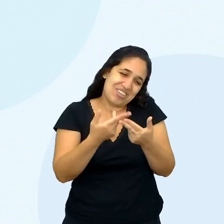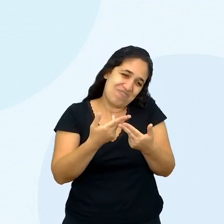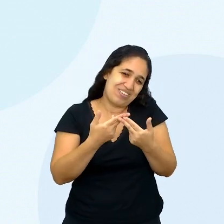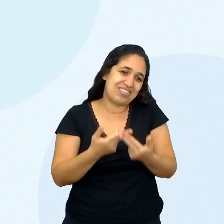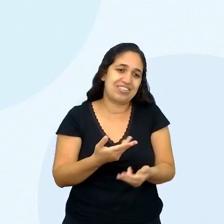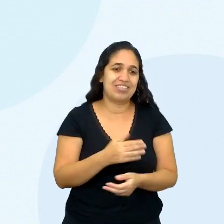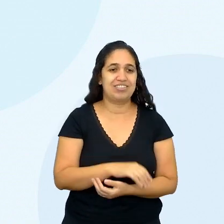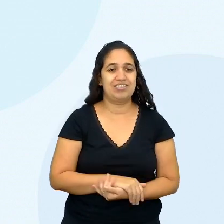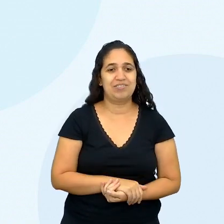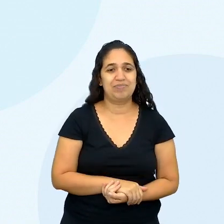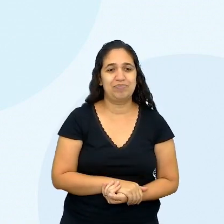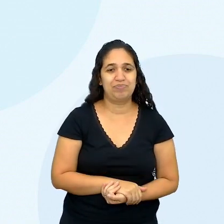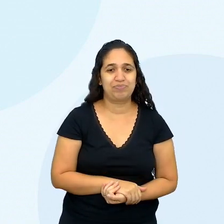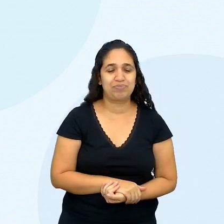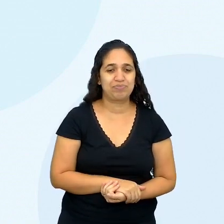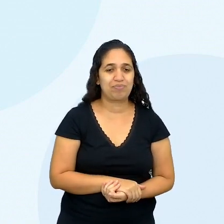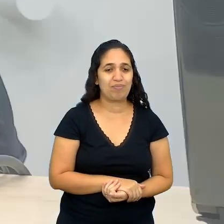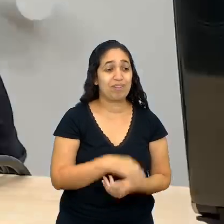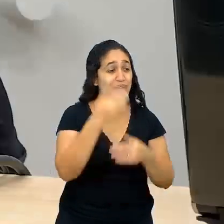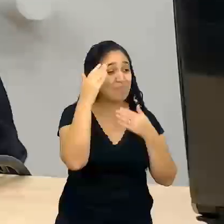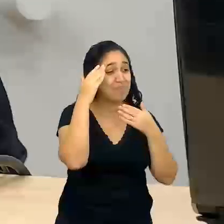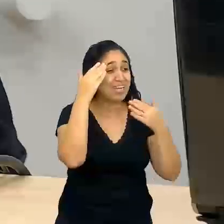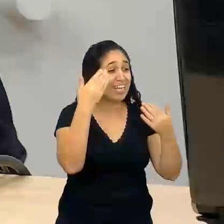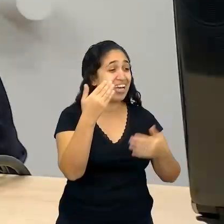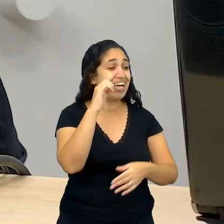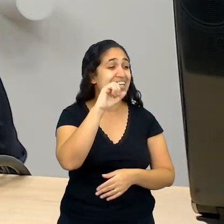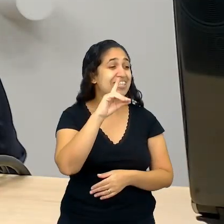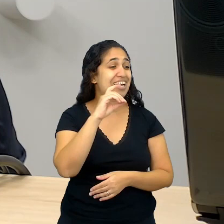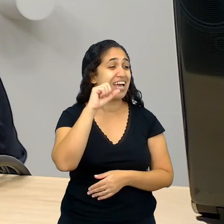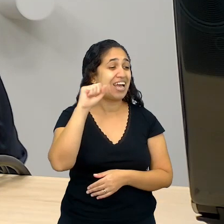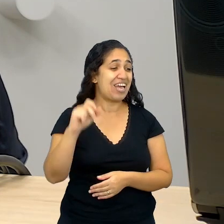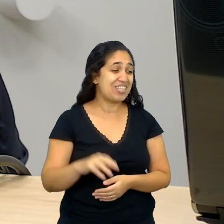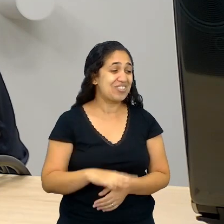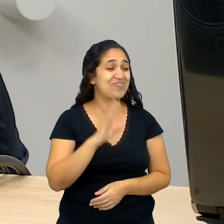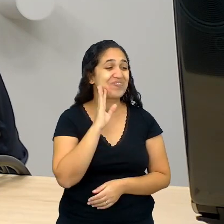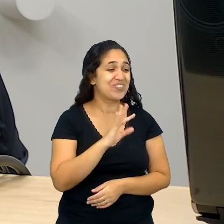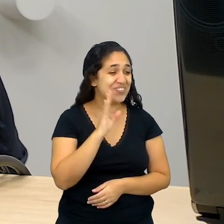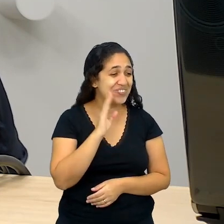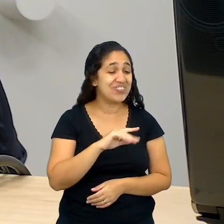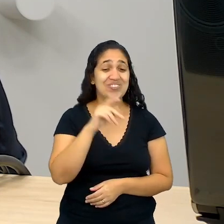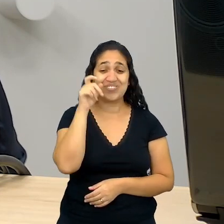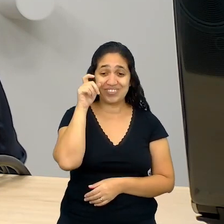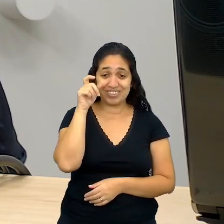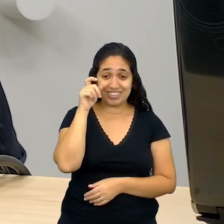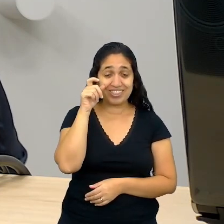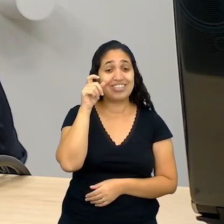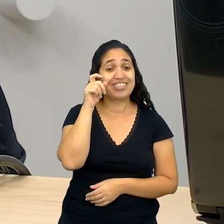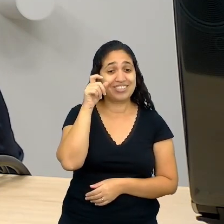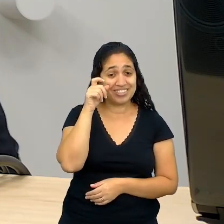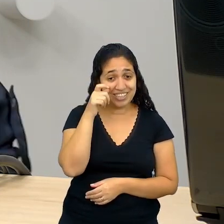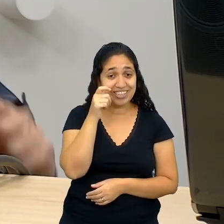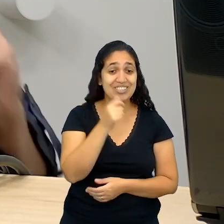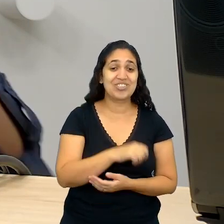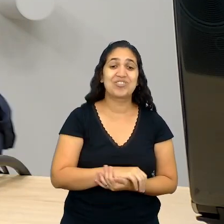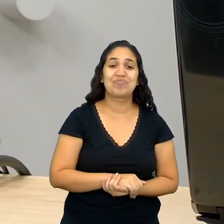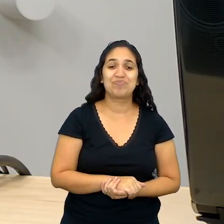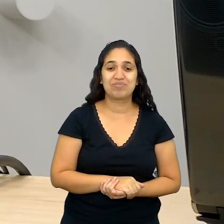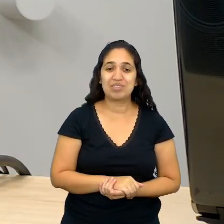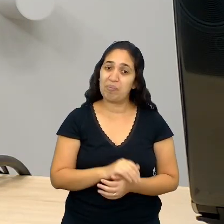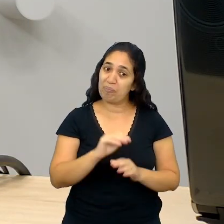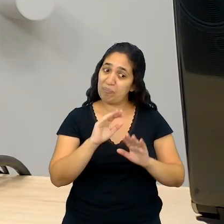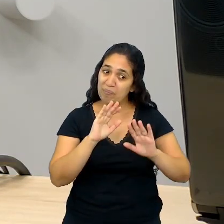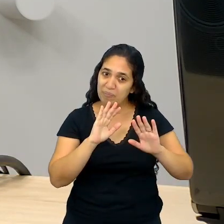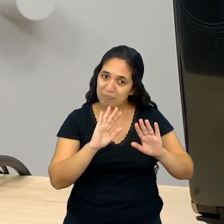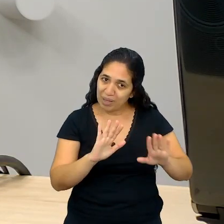vocês. Obrigada, Edson, arrasou, foi super interessante, né, o que você estava falando,